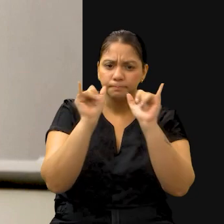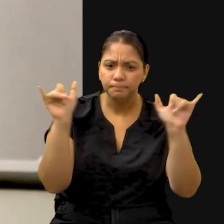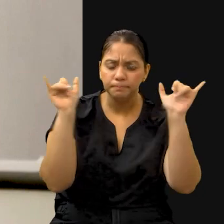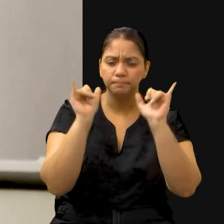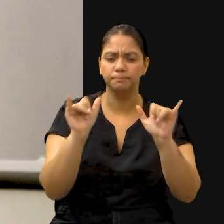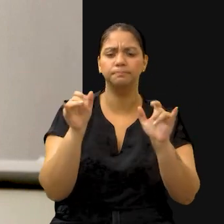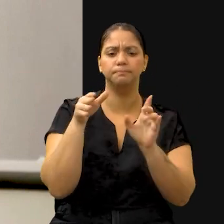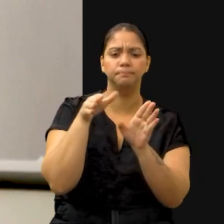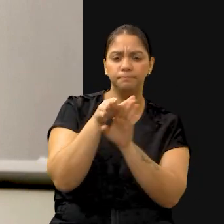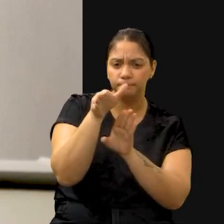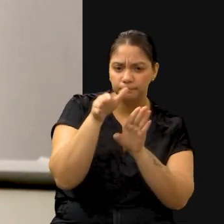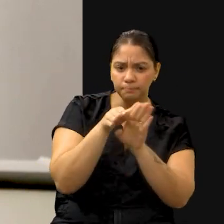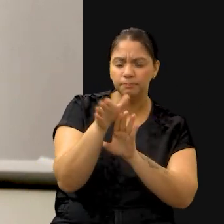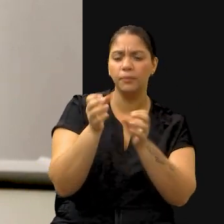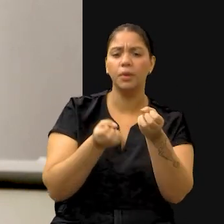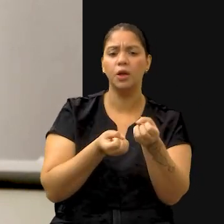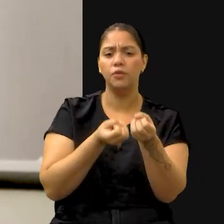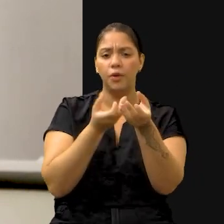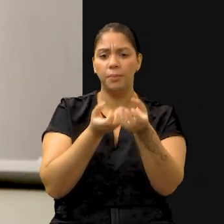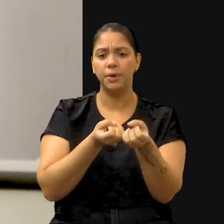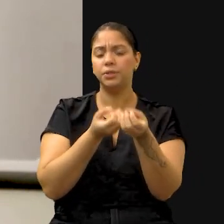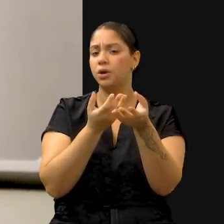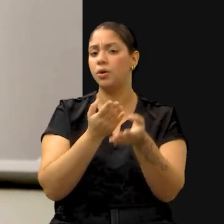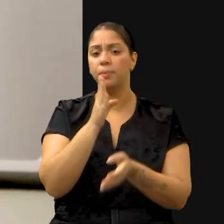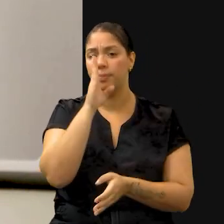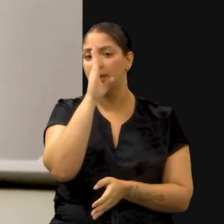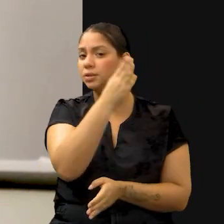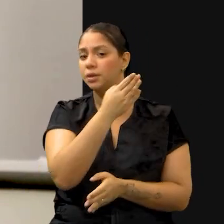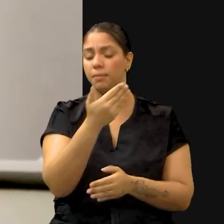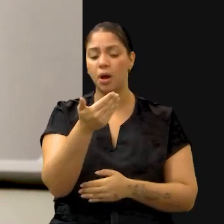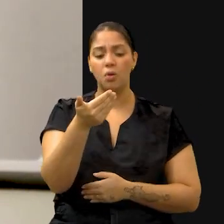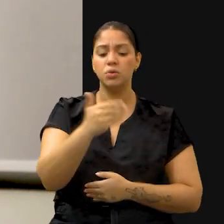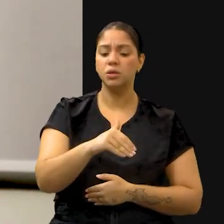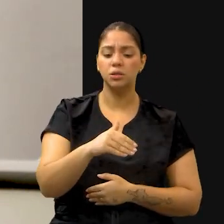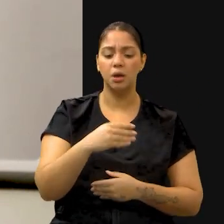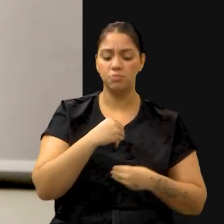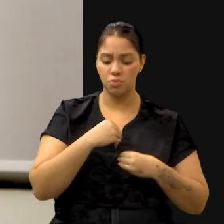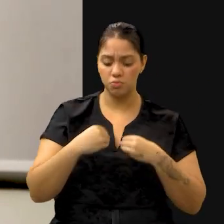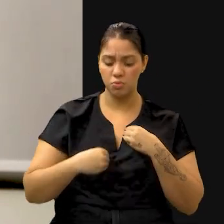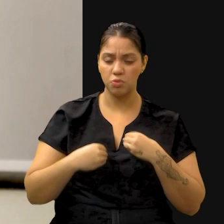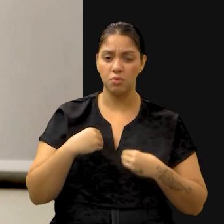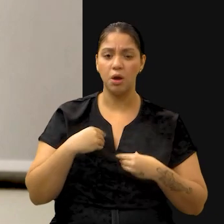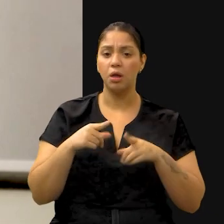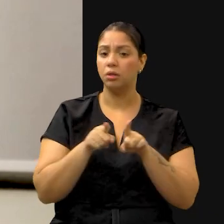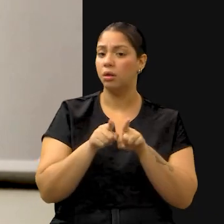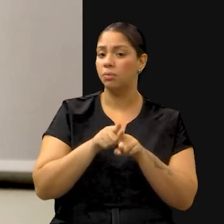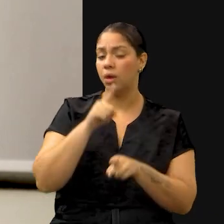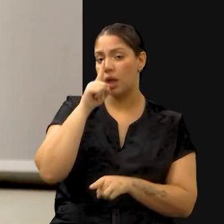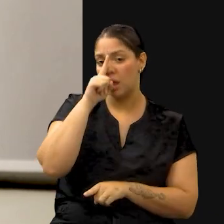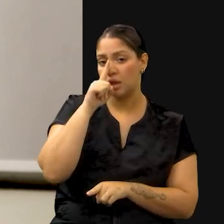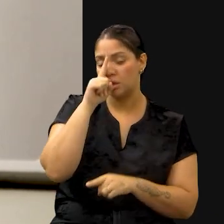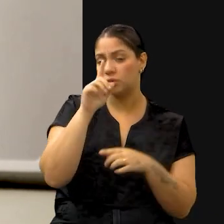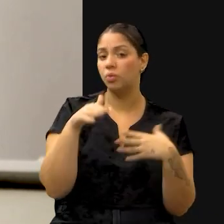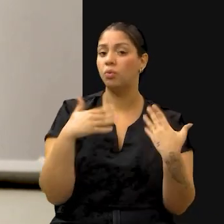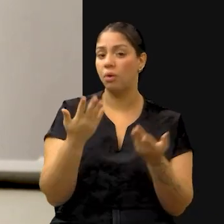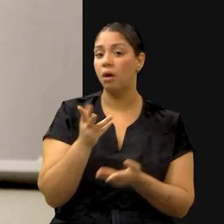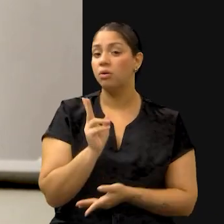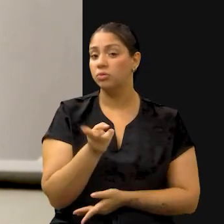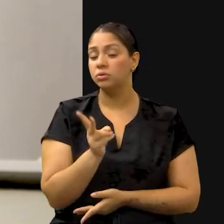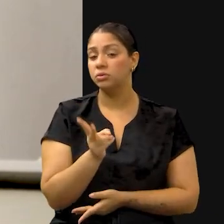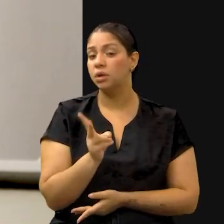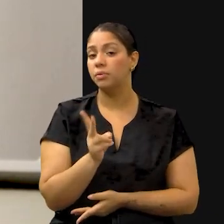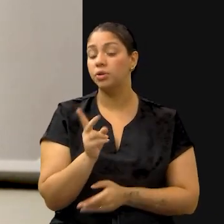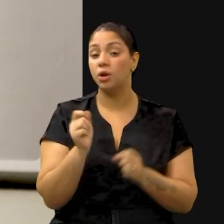de instruções, de informação sobre os principais exames, sobre os fatores de risco. Então, acaba sendo